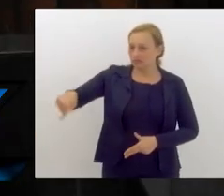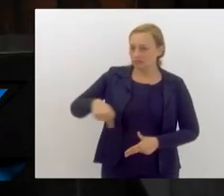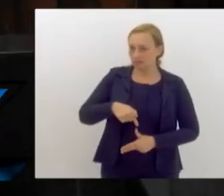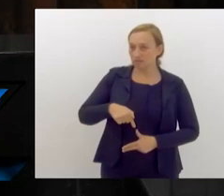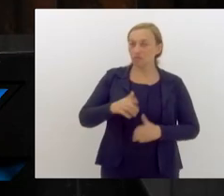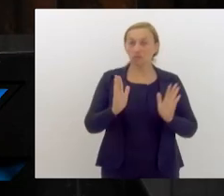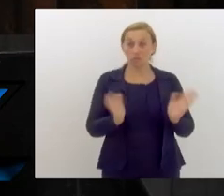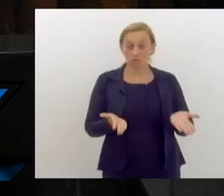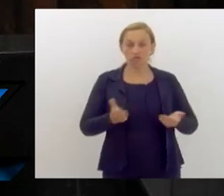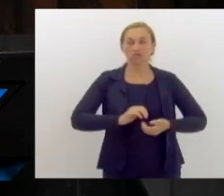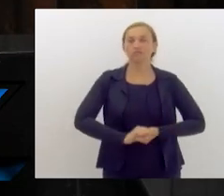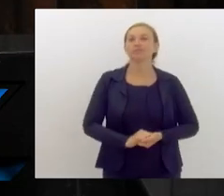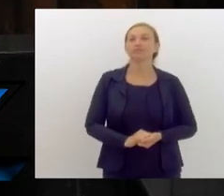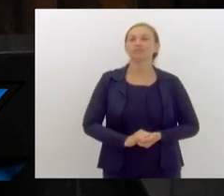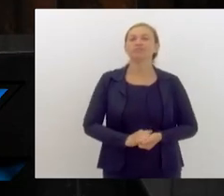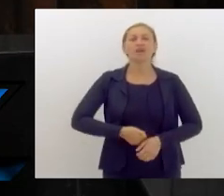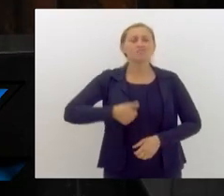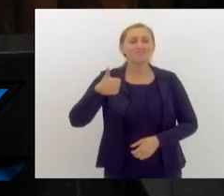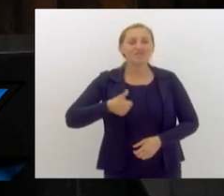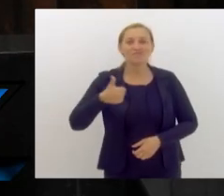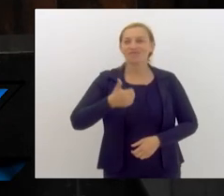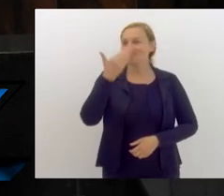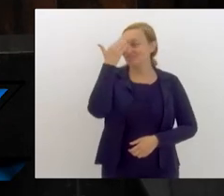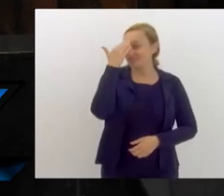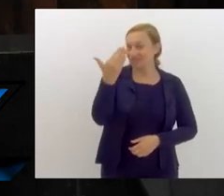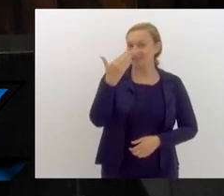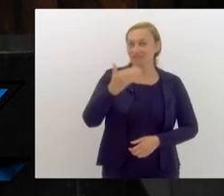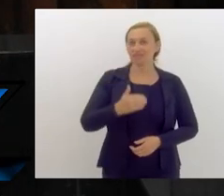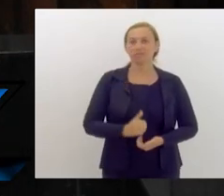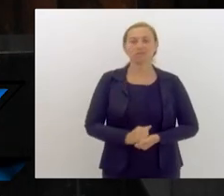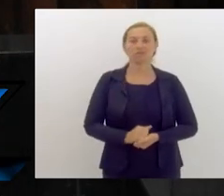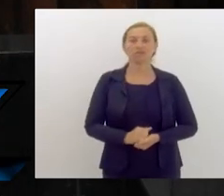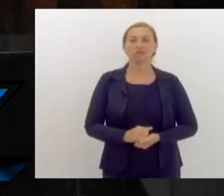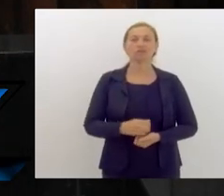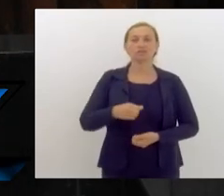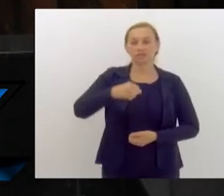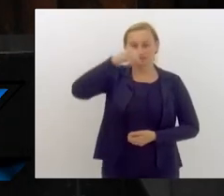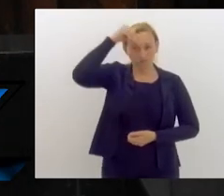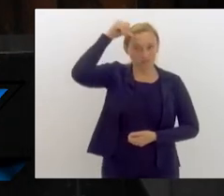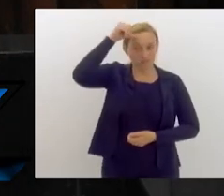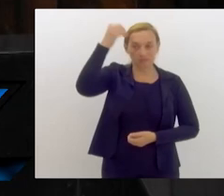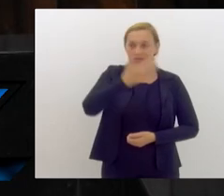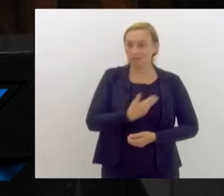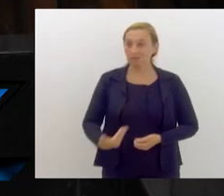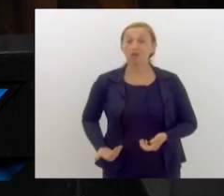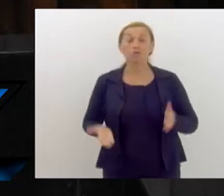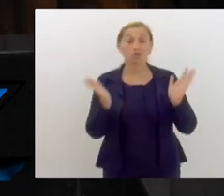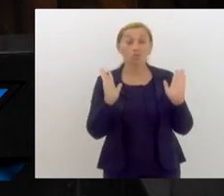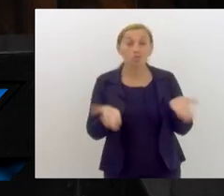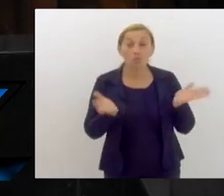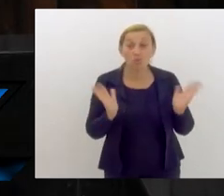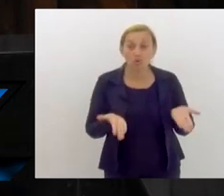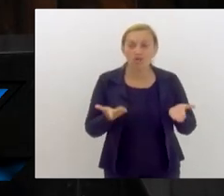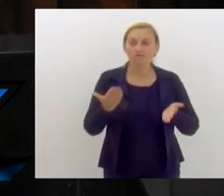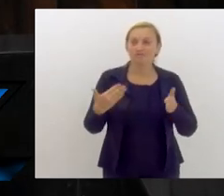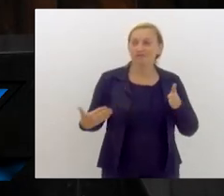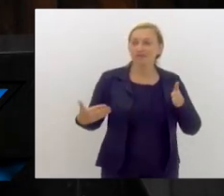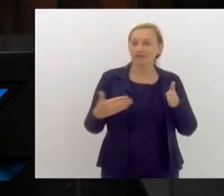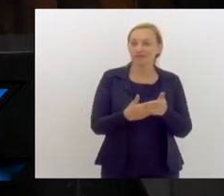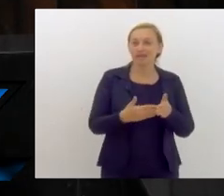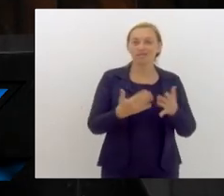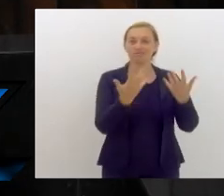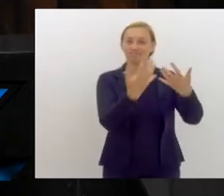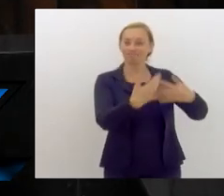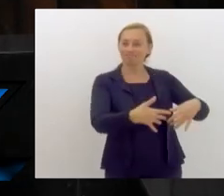hoje primeiro eu agradecimento ao Governador Cláudio Castro que hoje foi até a cidade de